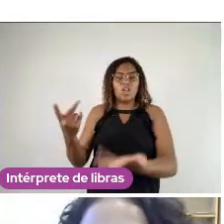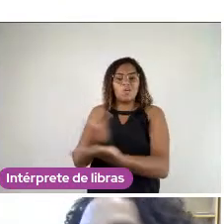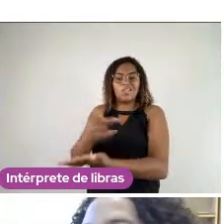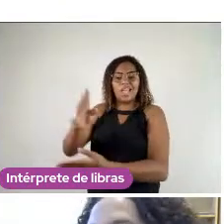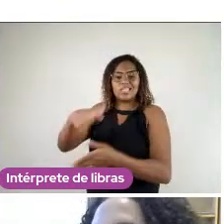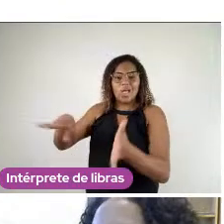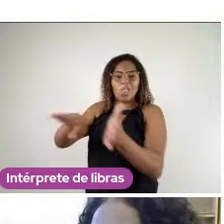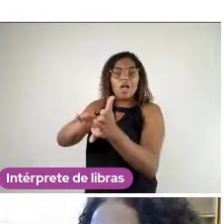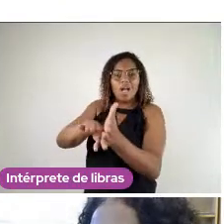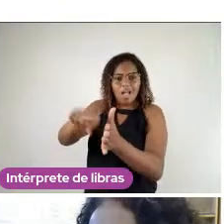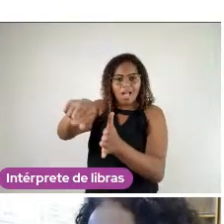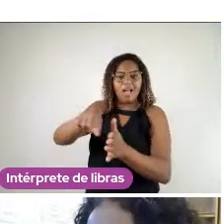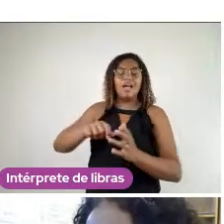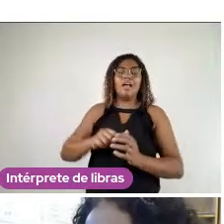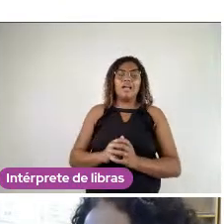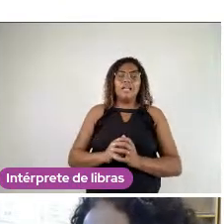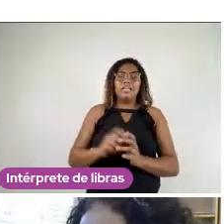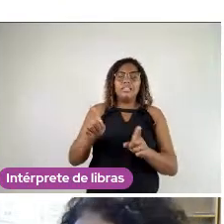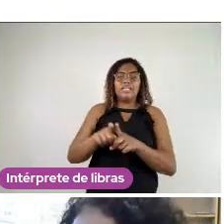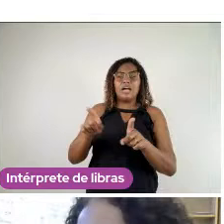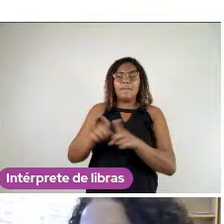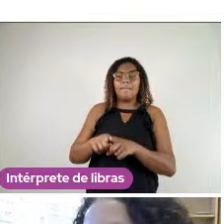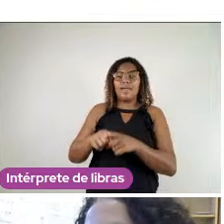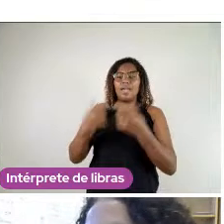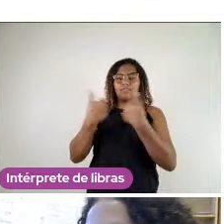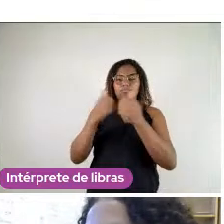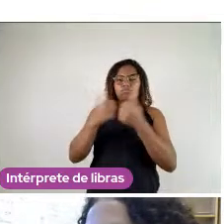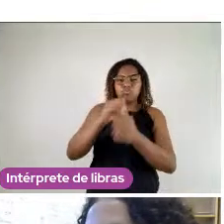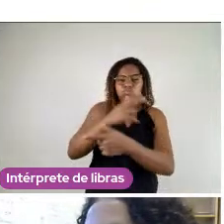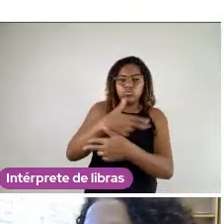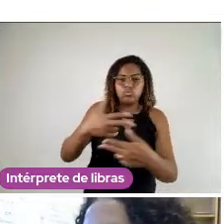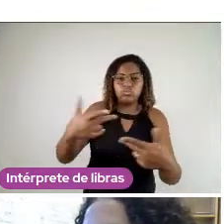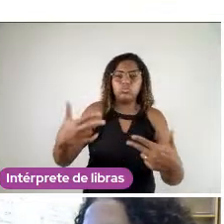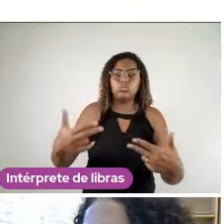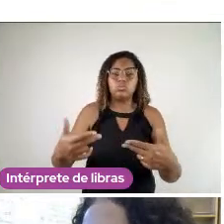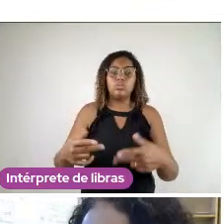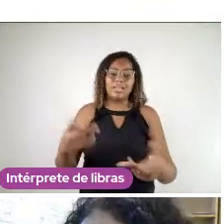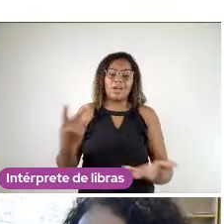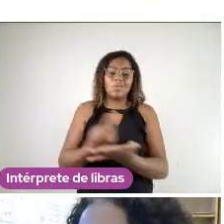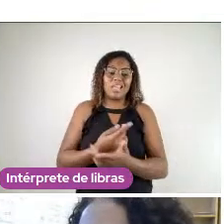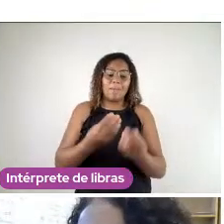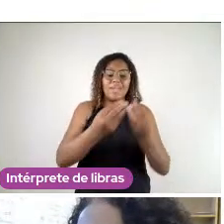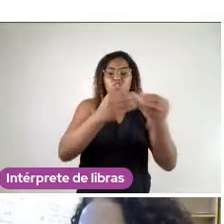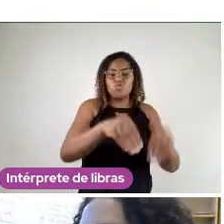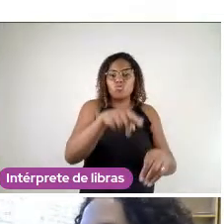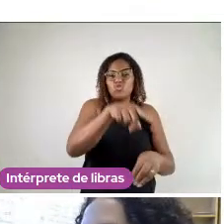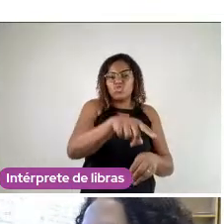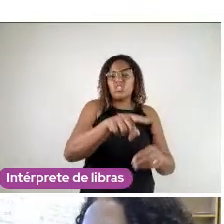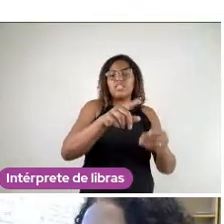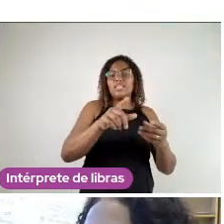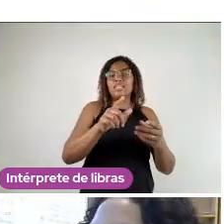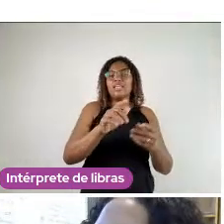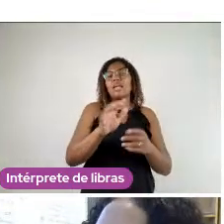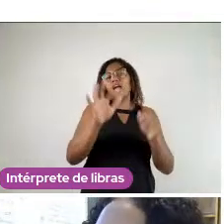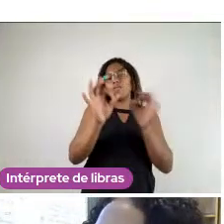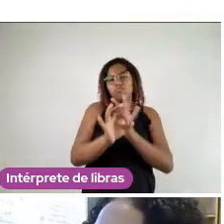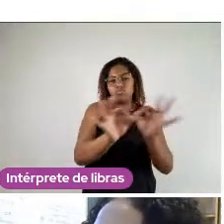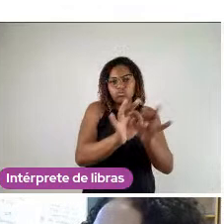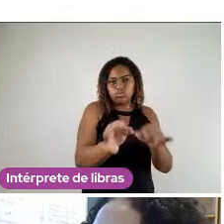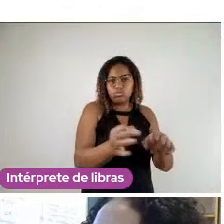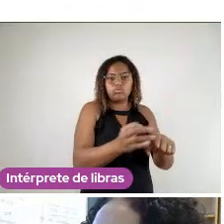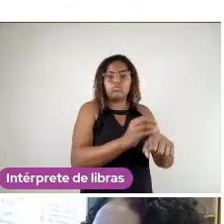tem o transporte, né? Que afeta, né, essas fãs, a aquacultura, o turismo, e eles